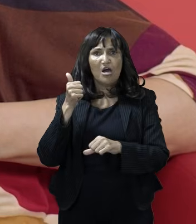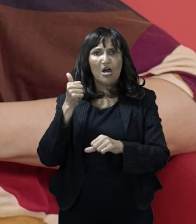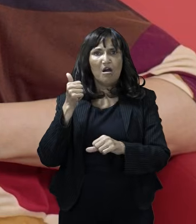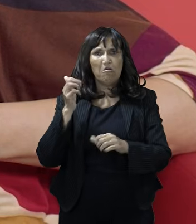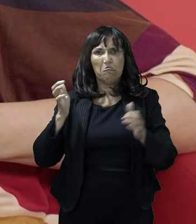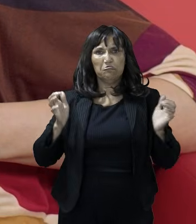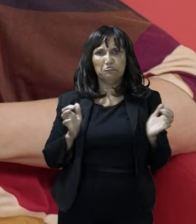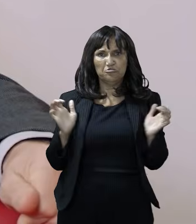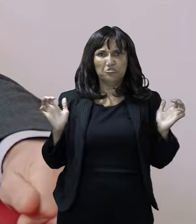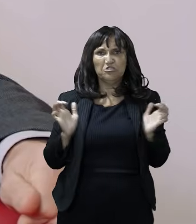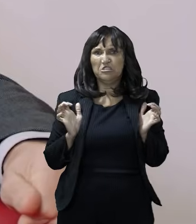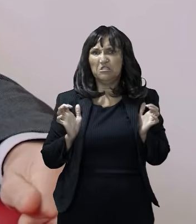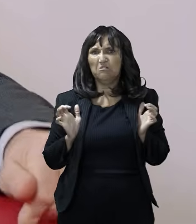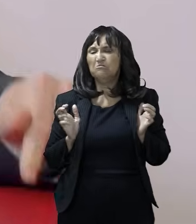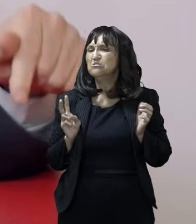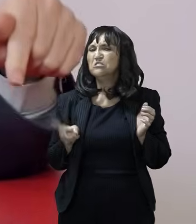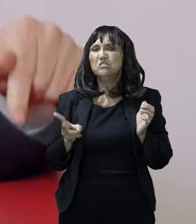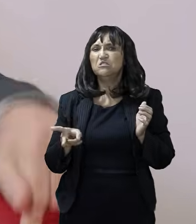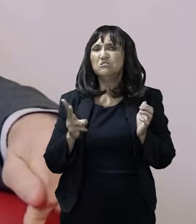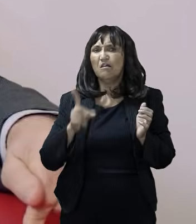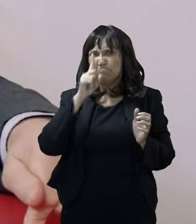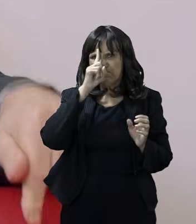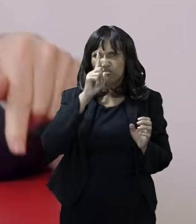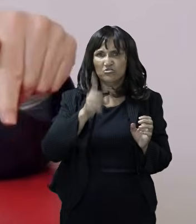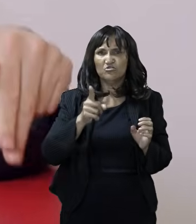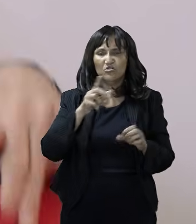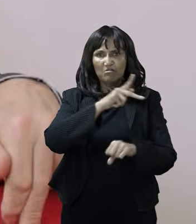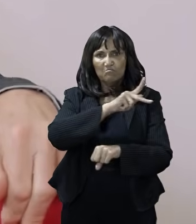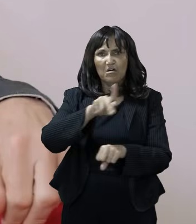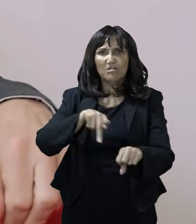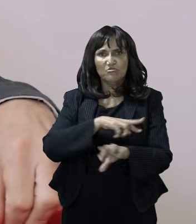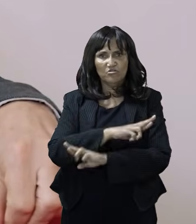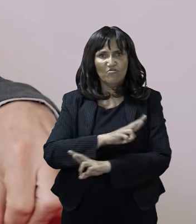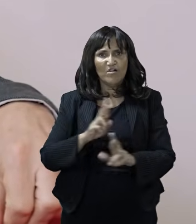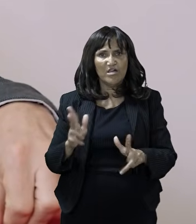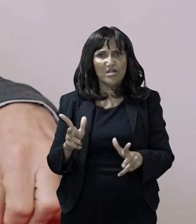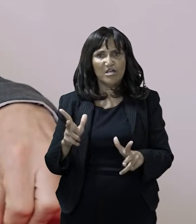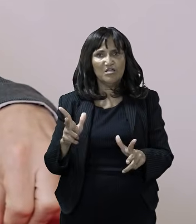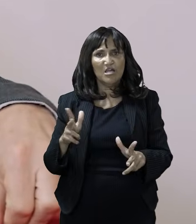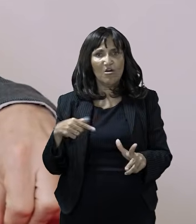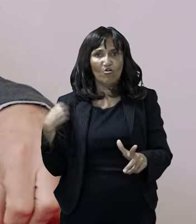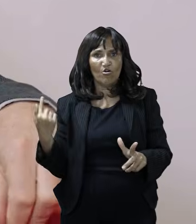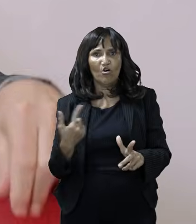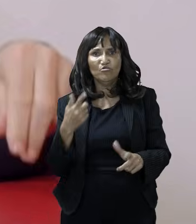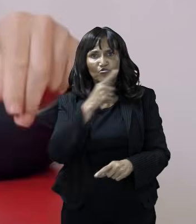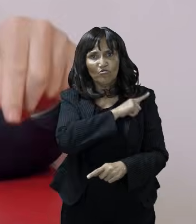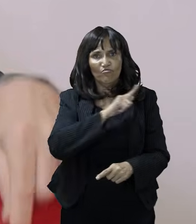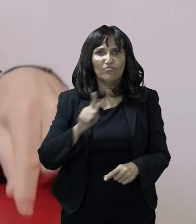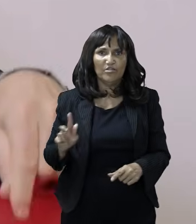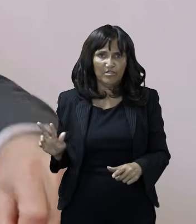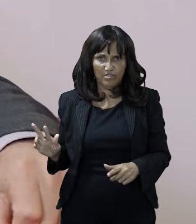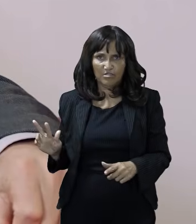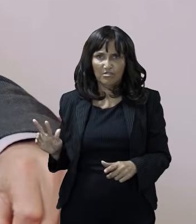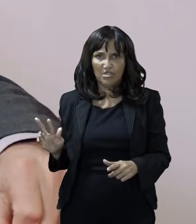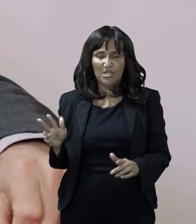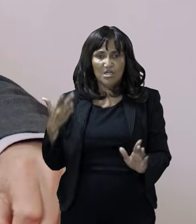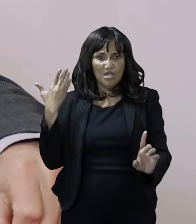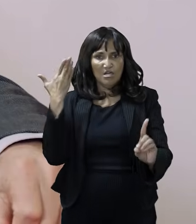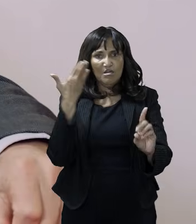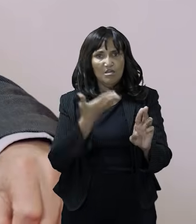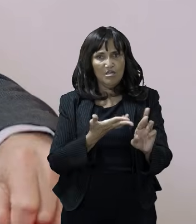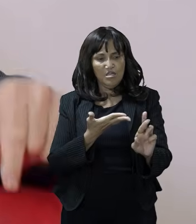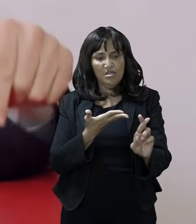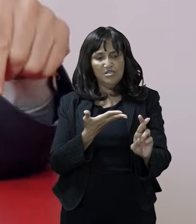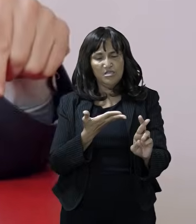brasileira sempre mandou nesse país. O que teve de diferente foi nos governos nossos, entendeu? Então, eles representam